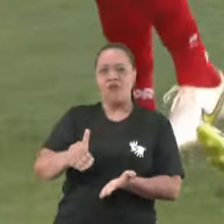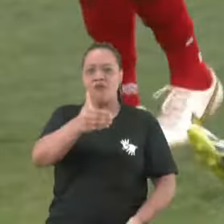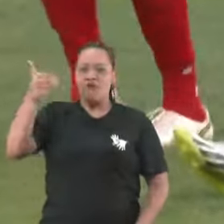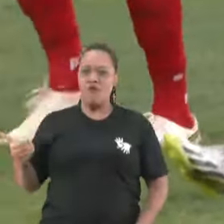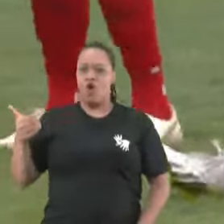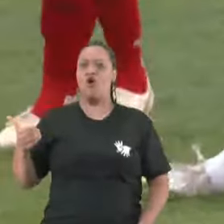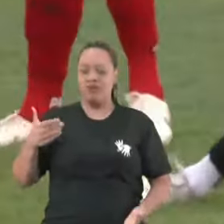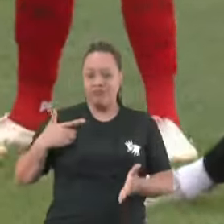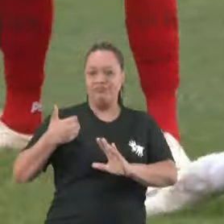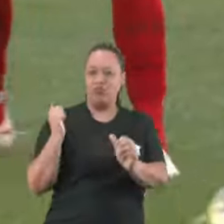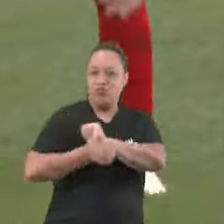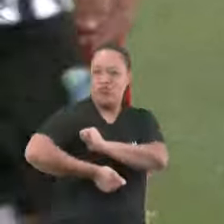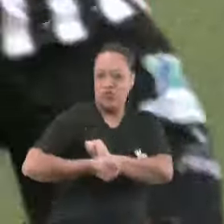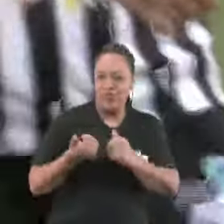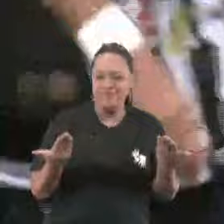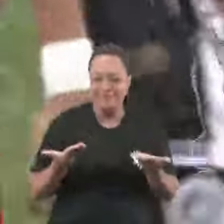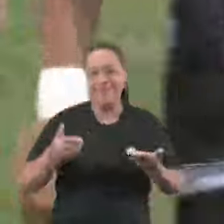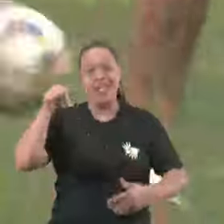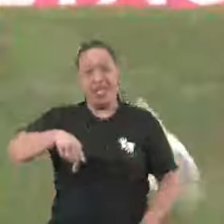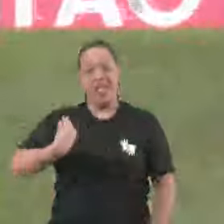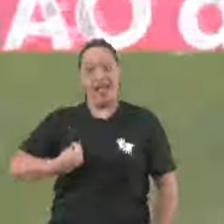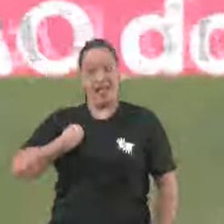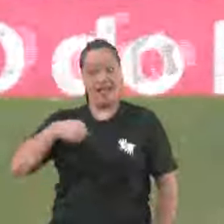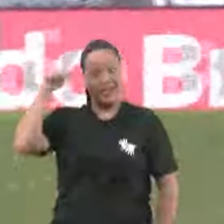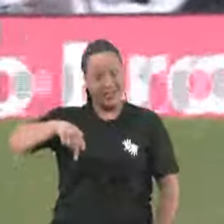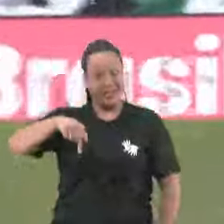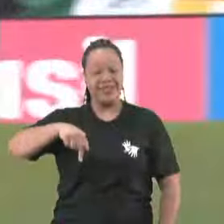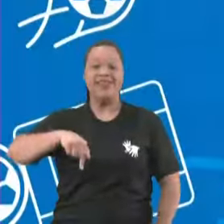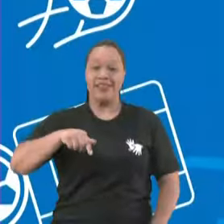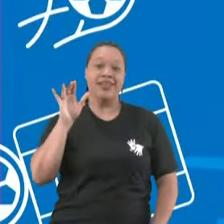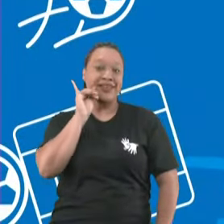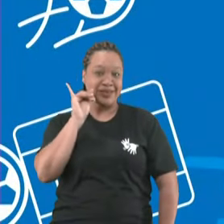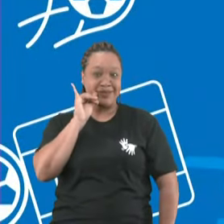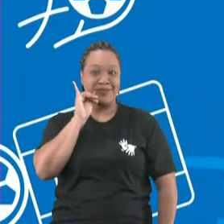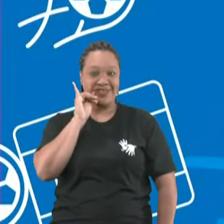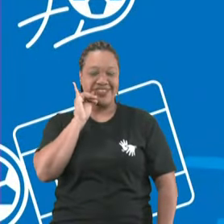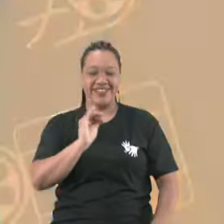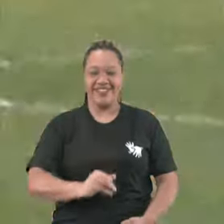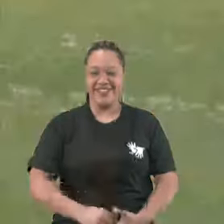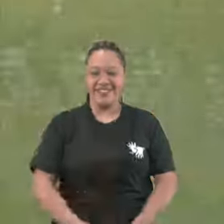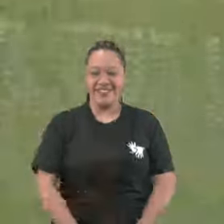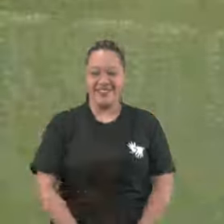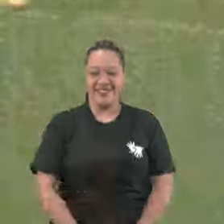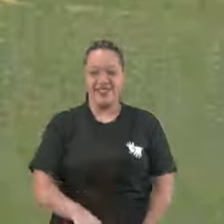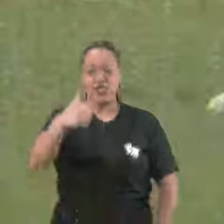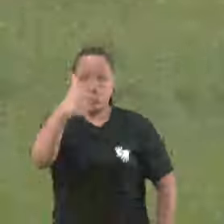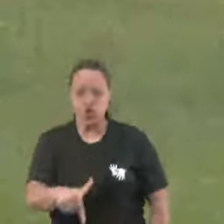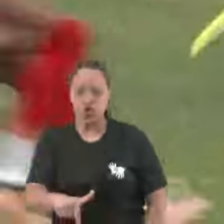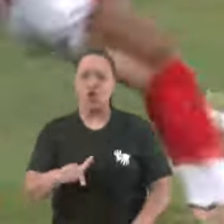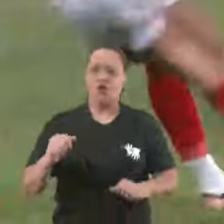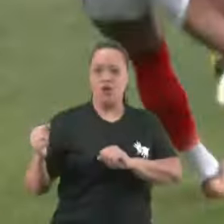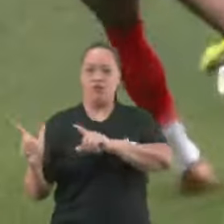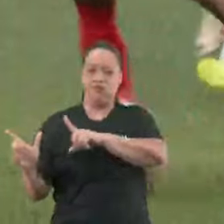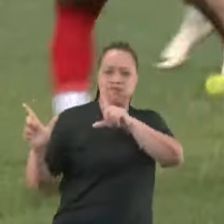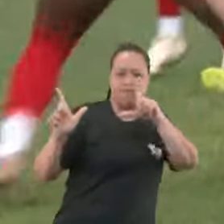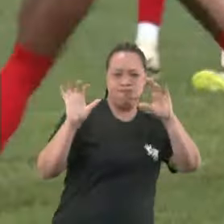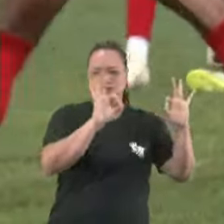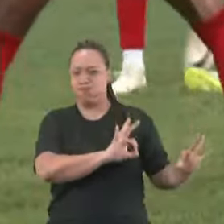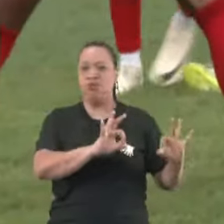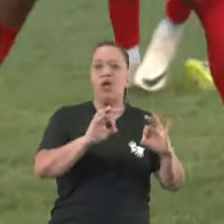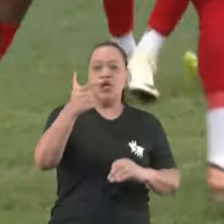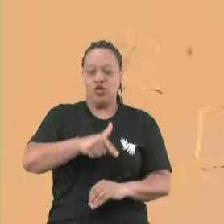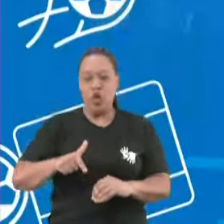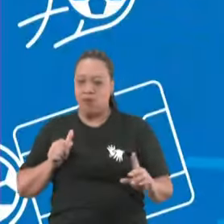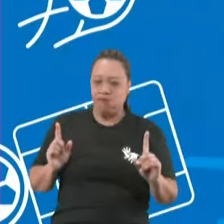duelo decisivo, que foi aqui em Arapiraca. Olha a repetição do lance aí, ó, em mais uma